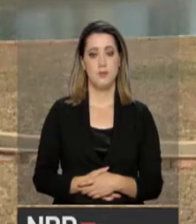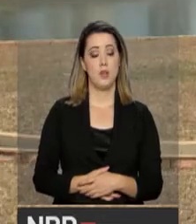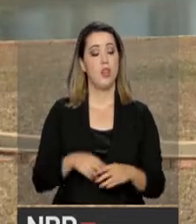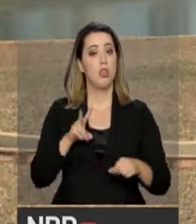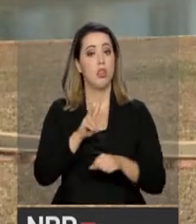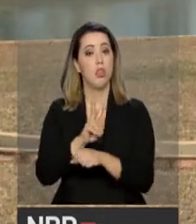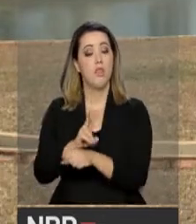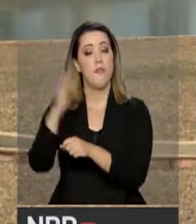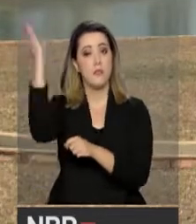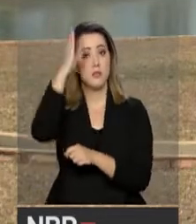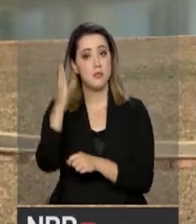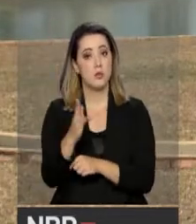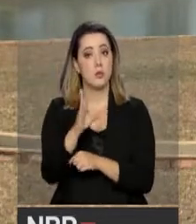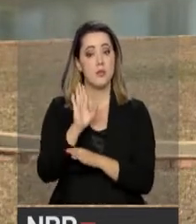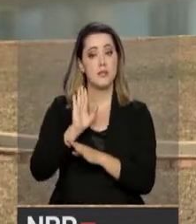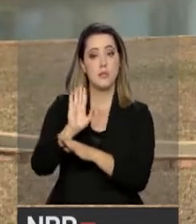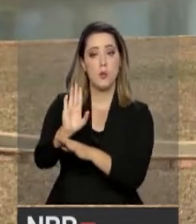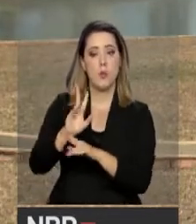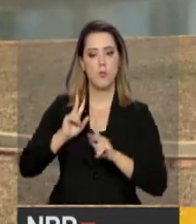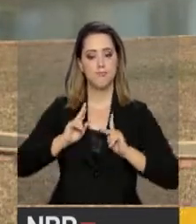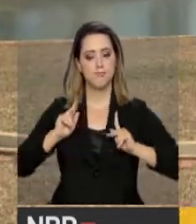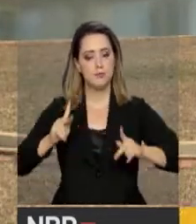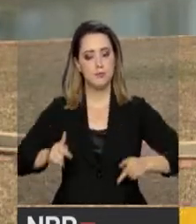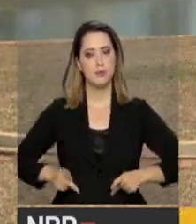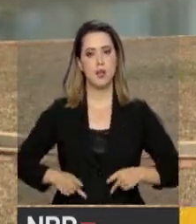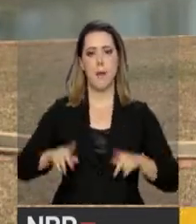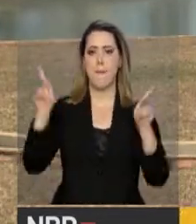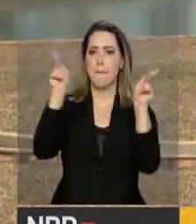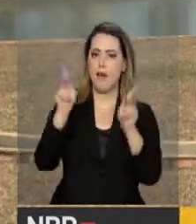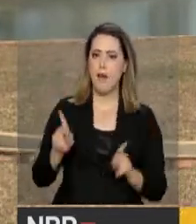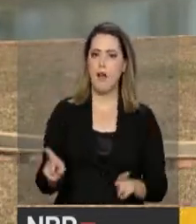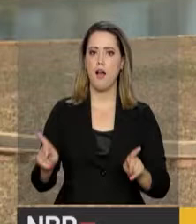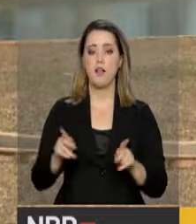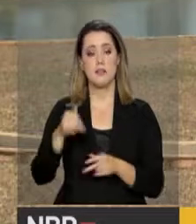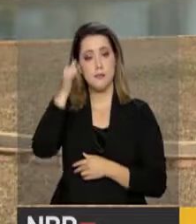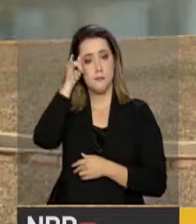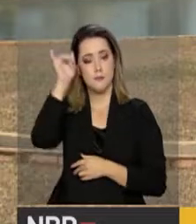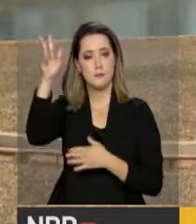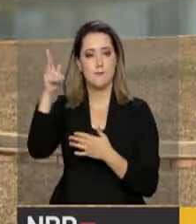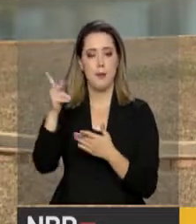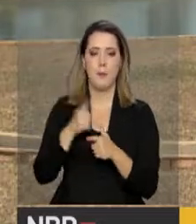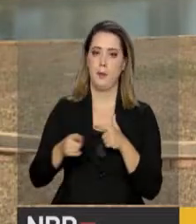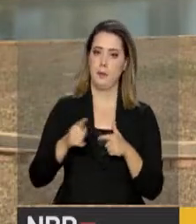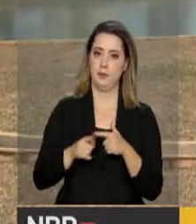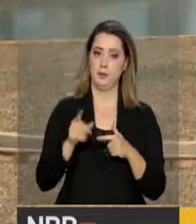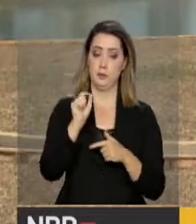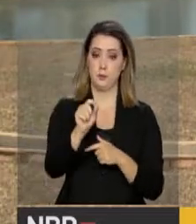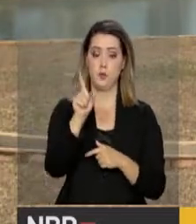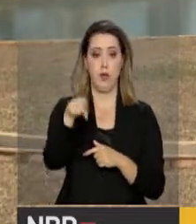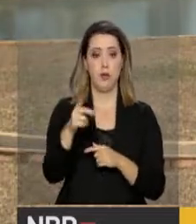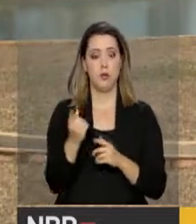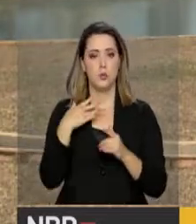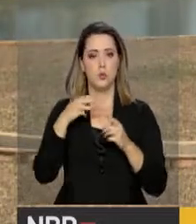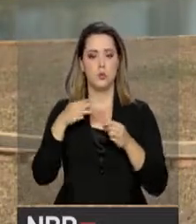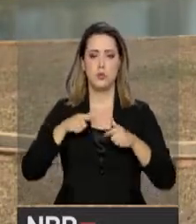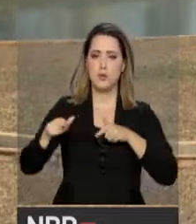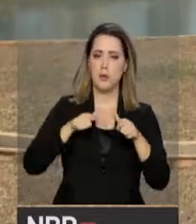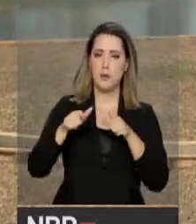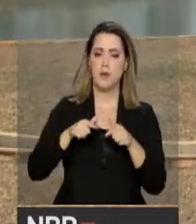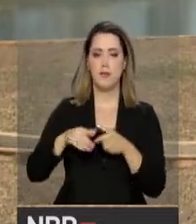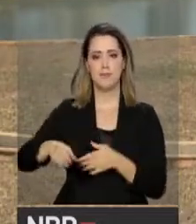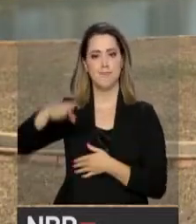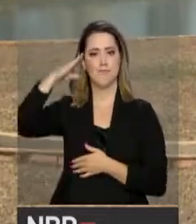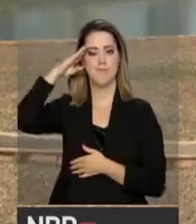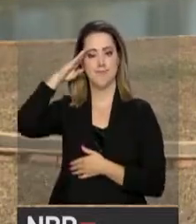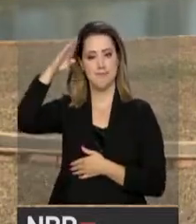Defesa da pátria, ajuda humanitária, ações de paz, prevenção de desastres. Essas são apenas algumas missões das Forças Armadas